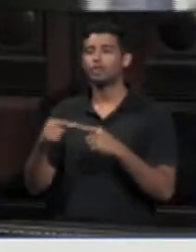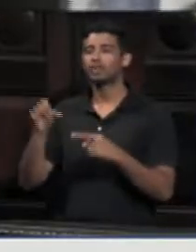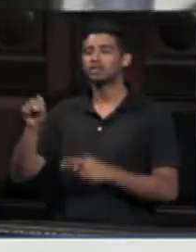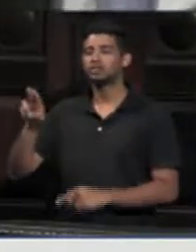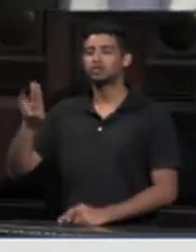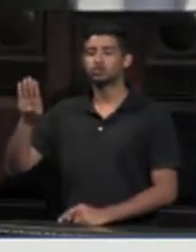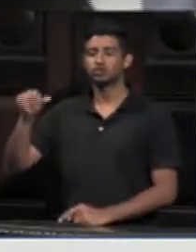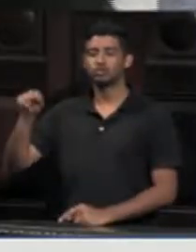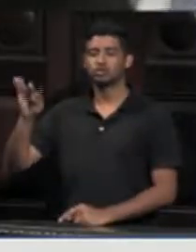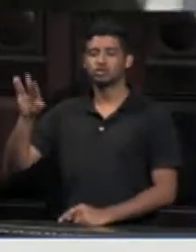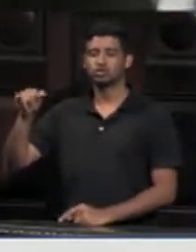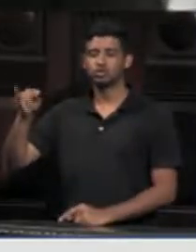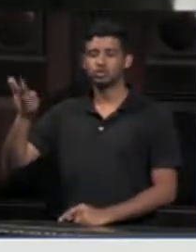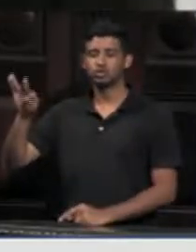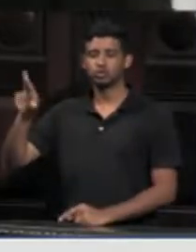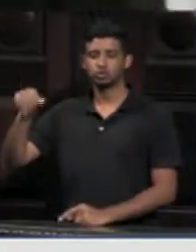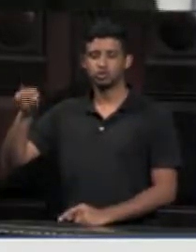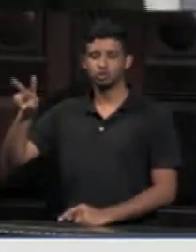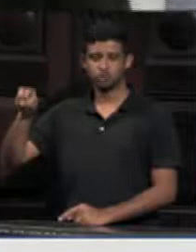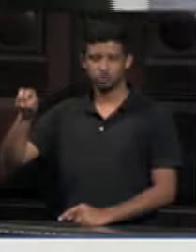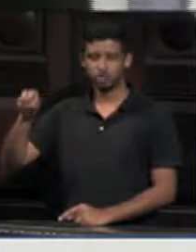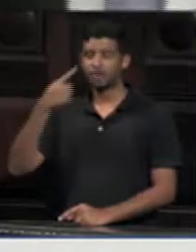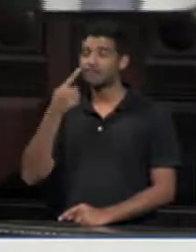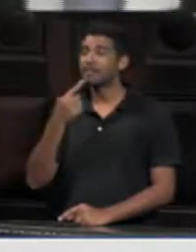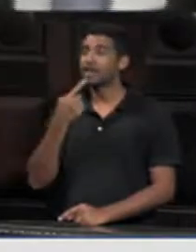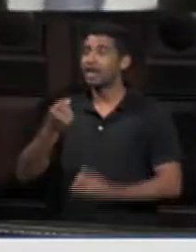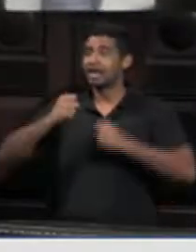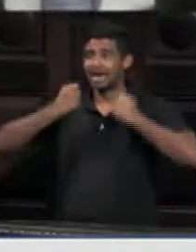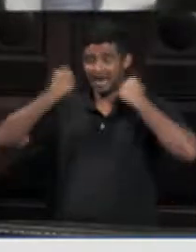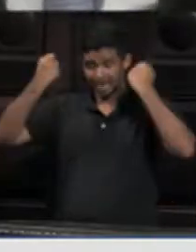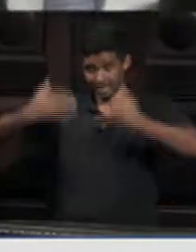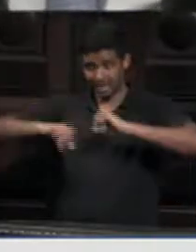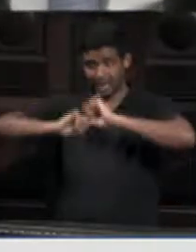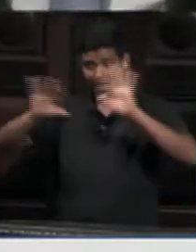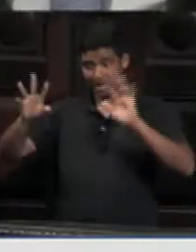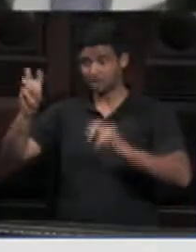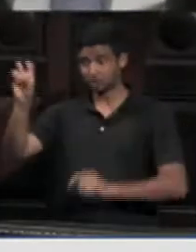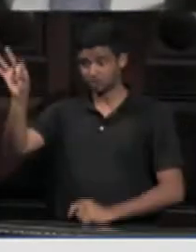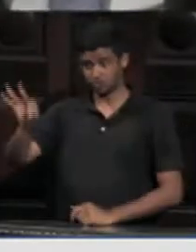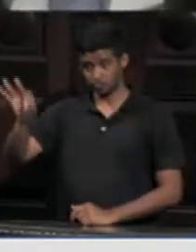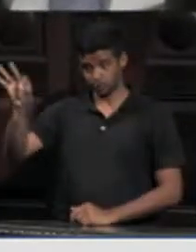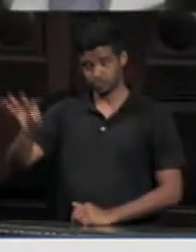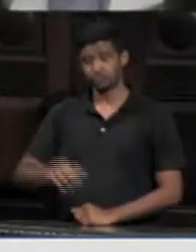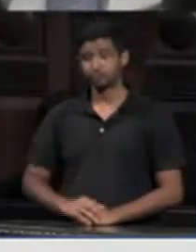Deixando claro aqui a questão dos 5%, que foi